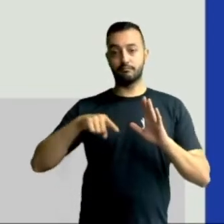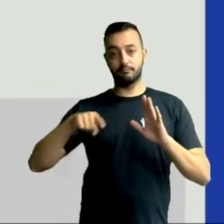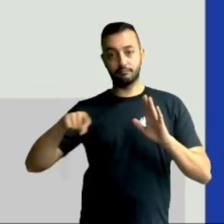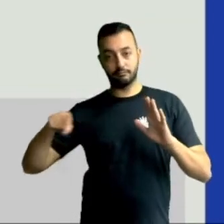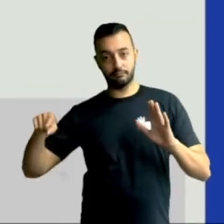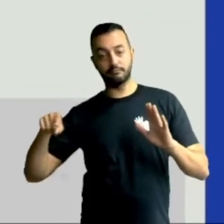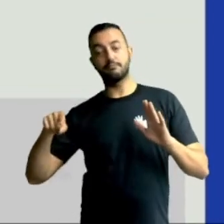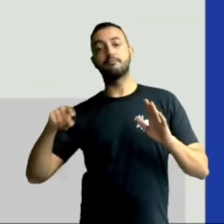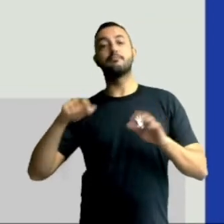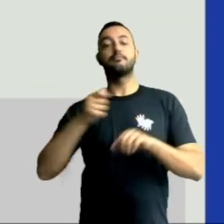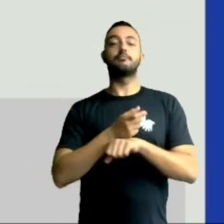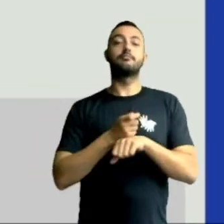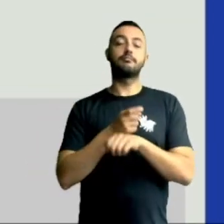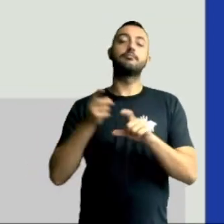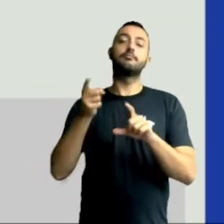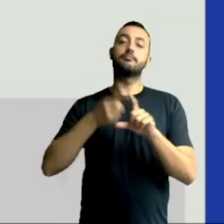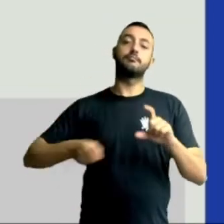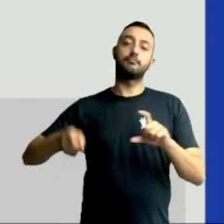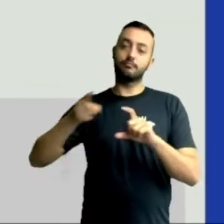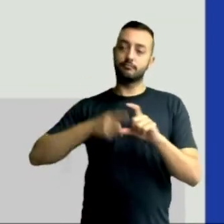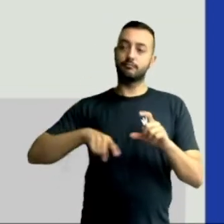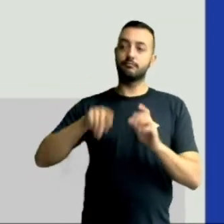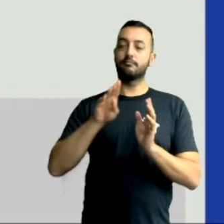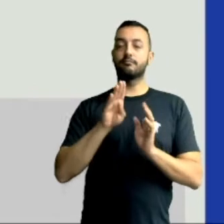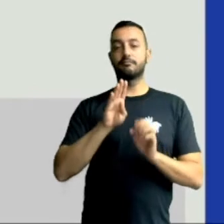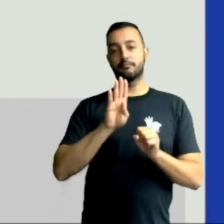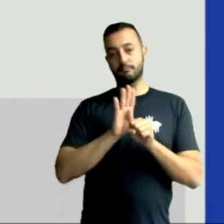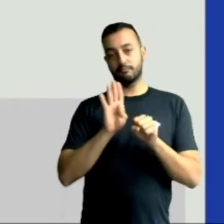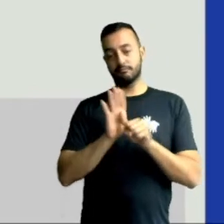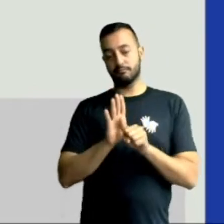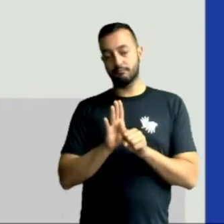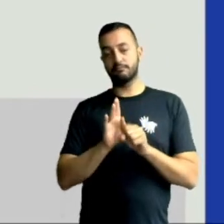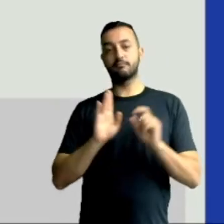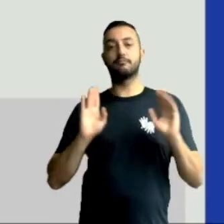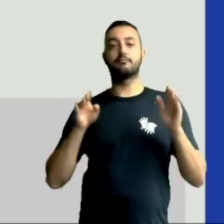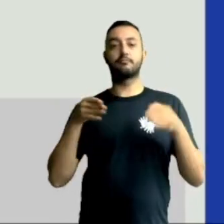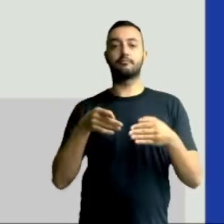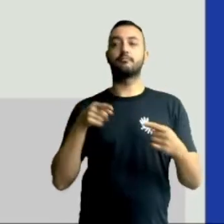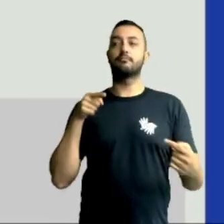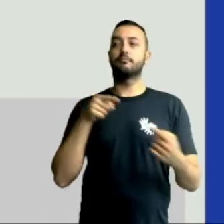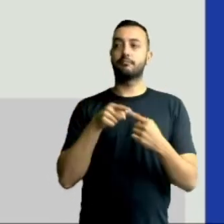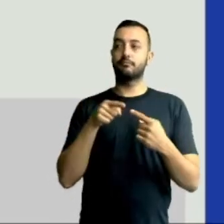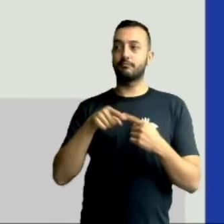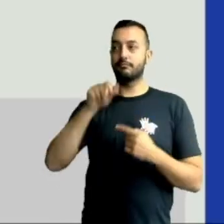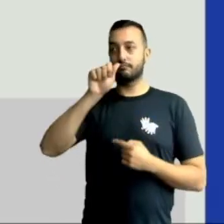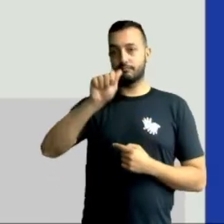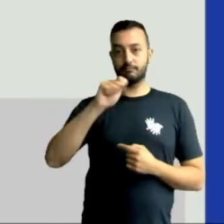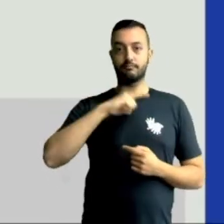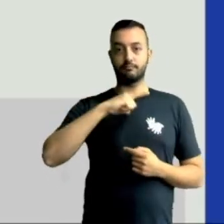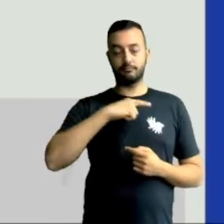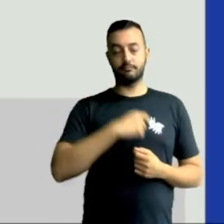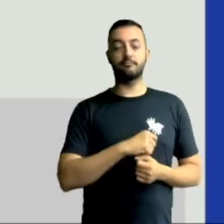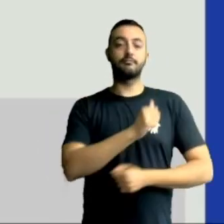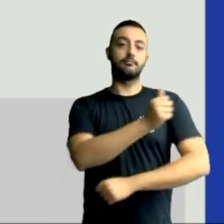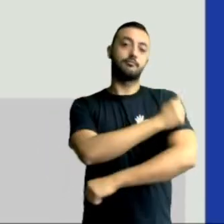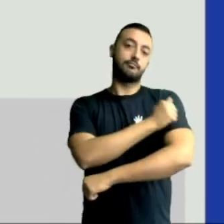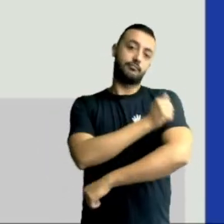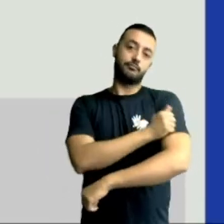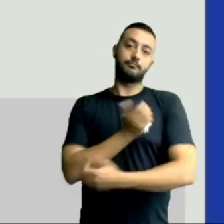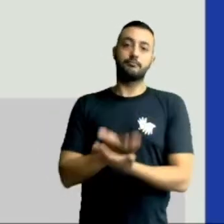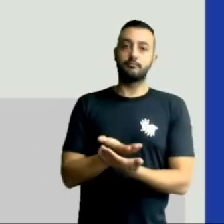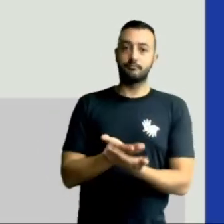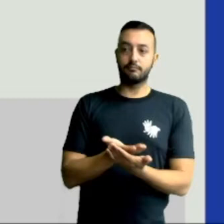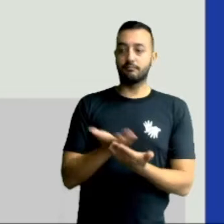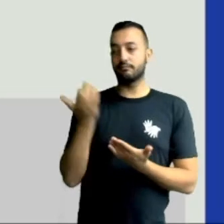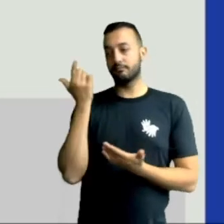e circule os substantivos a que eles se referem. Então, na letra A temos: o aluno